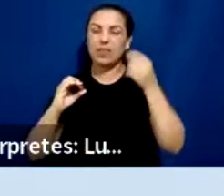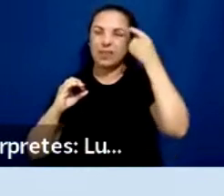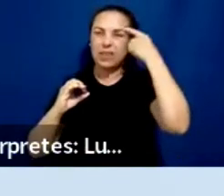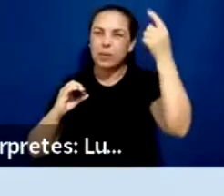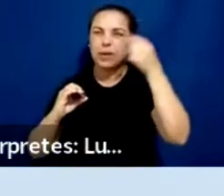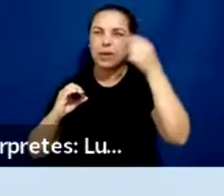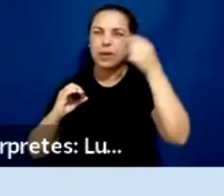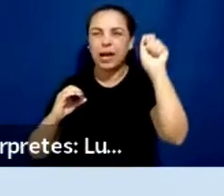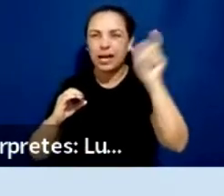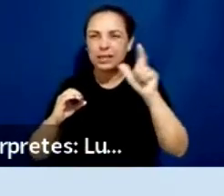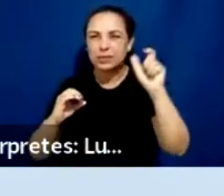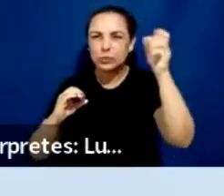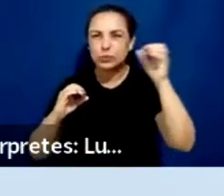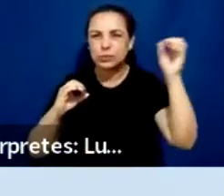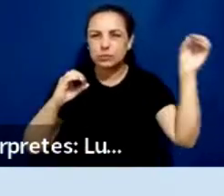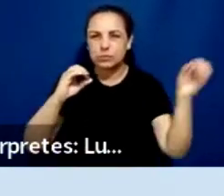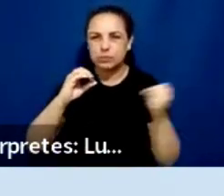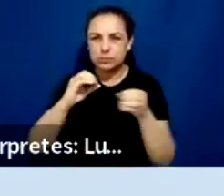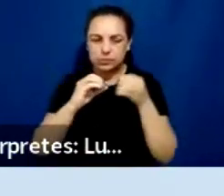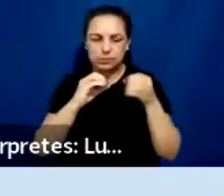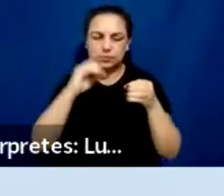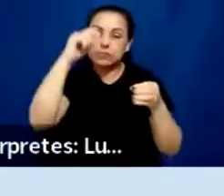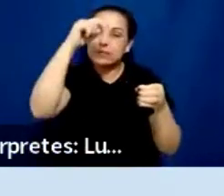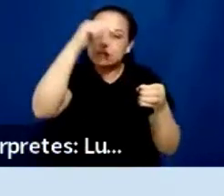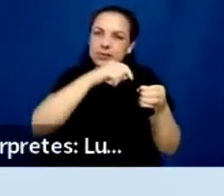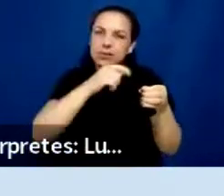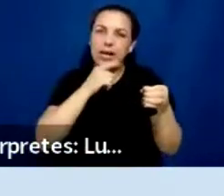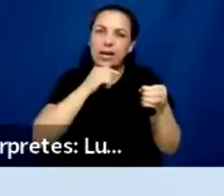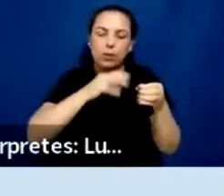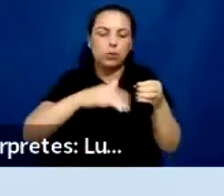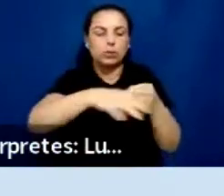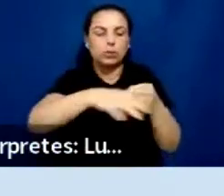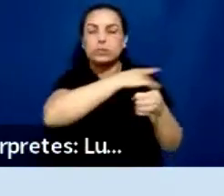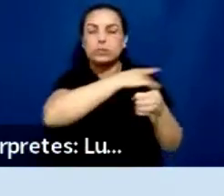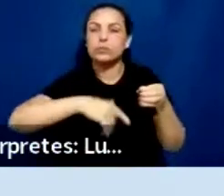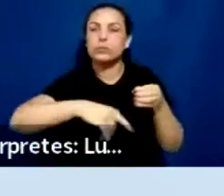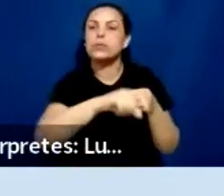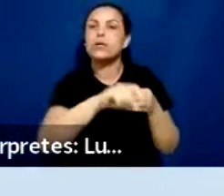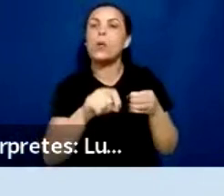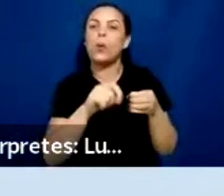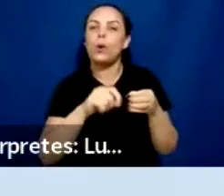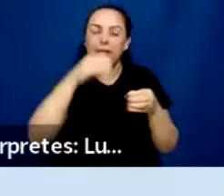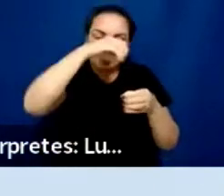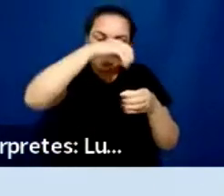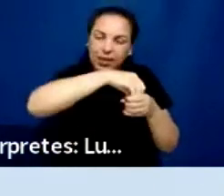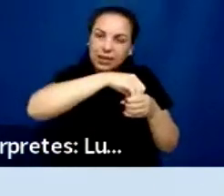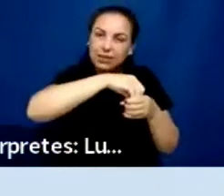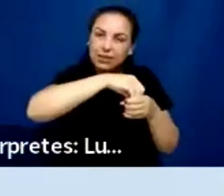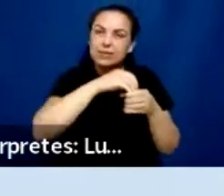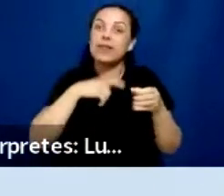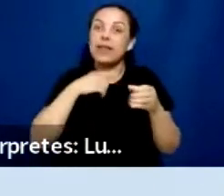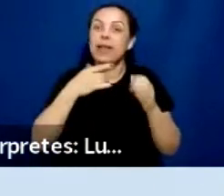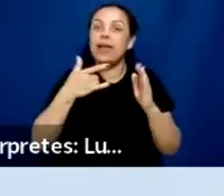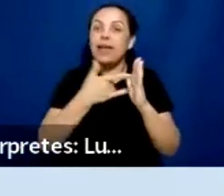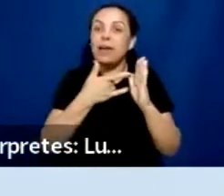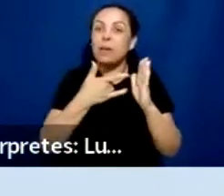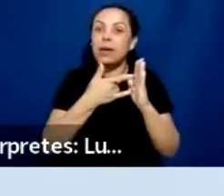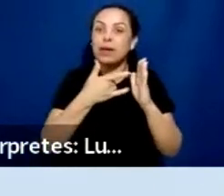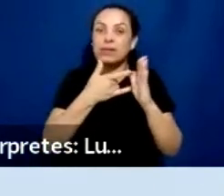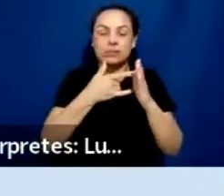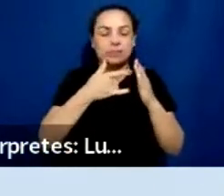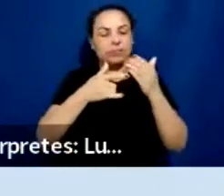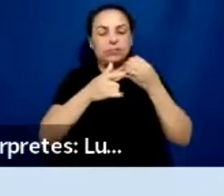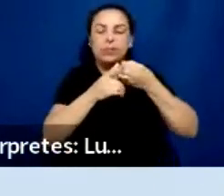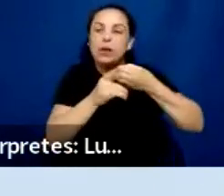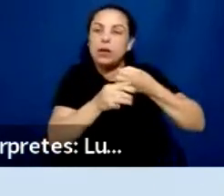tecnologia, nós estamos promovendo através da hidrólise a dissociação. Então, a água que estava aqui no estágio molecular está passando